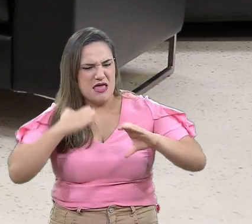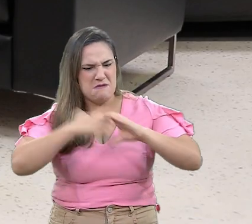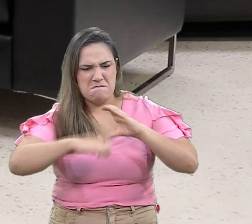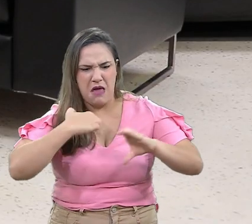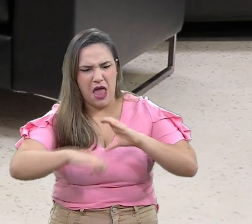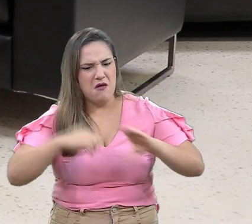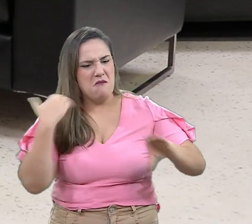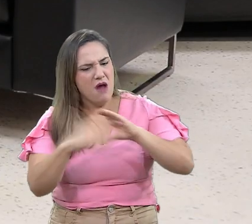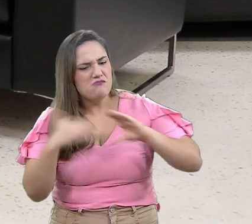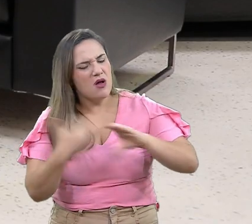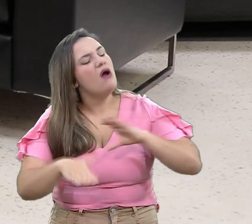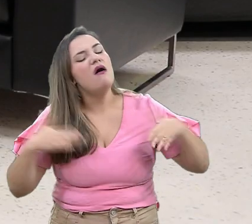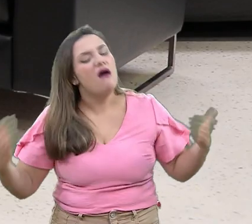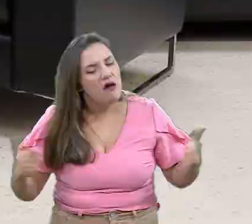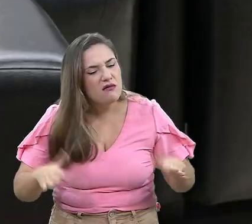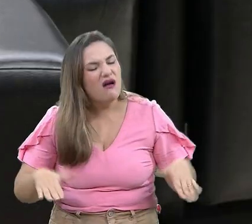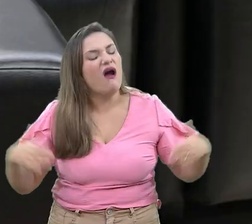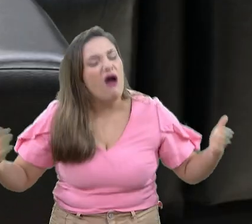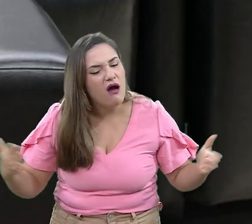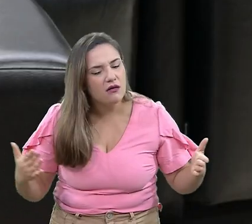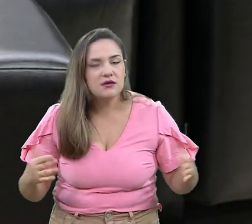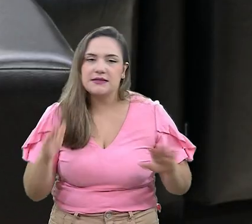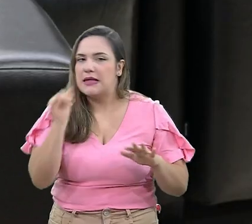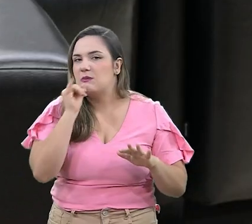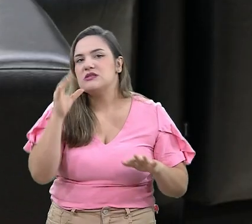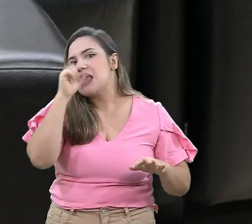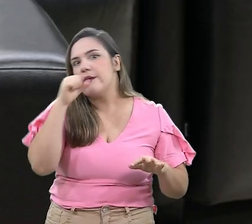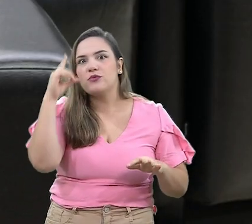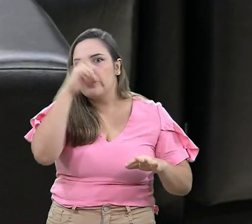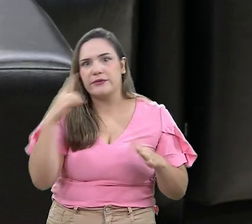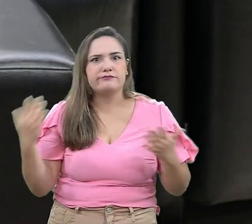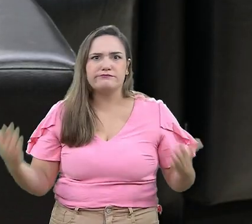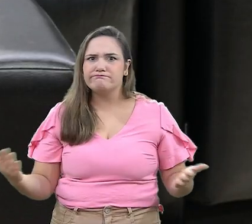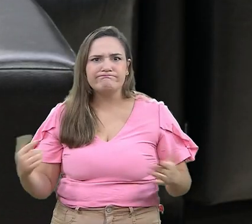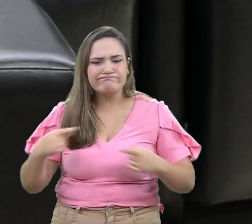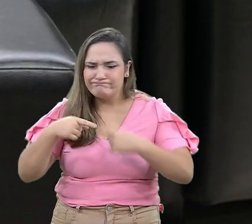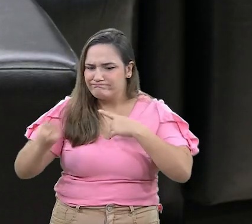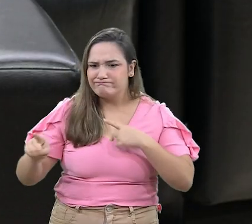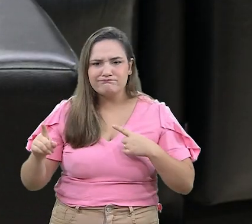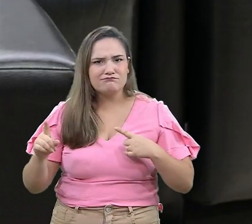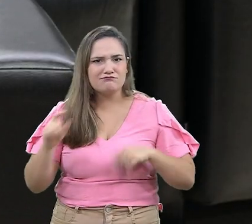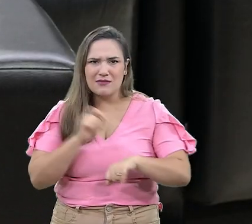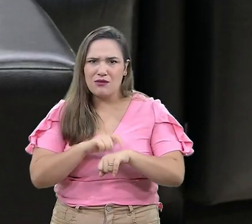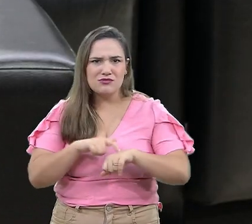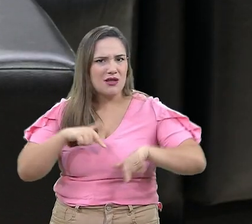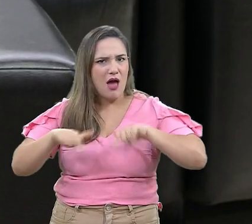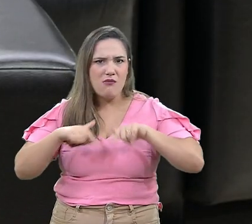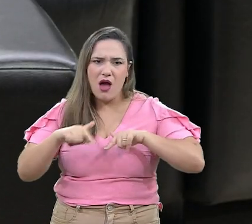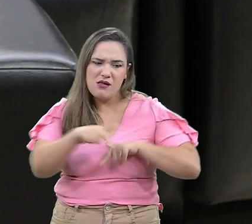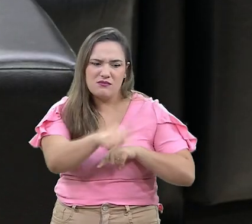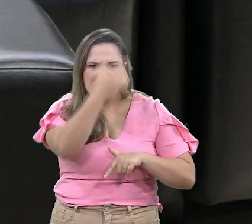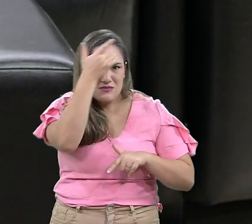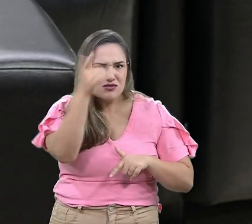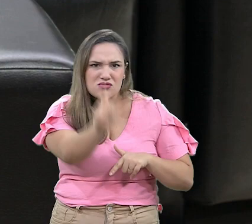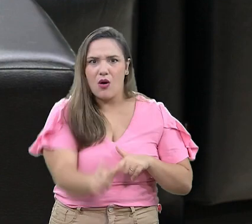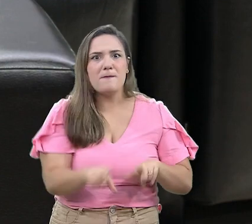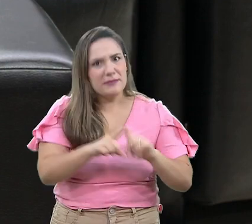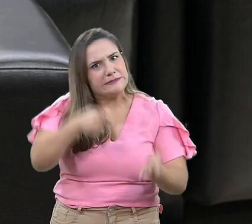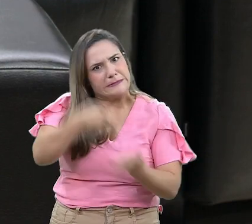WhatsApps, né, e-mails, fazendo cobranças em horários no final de semana que não são dentro da jornada de